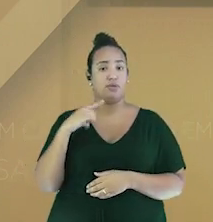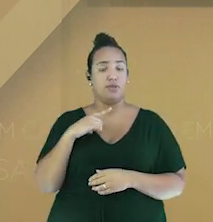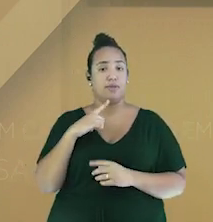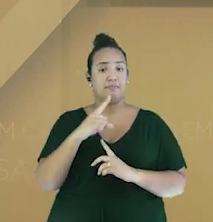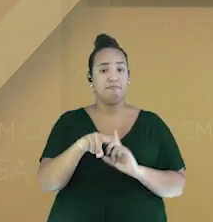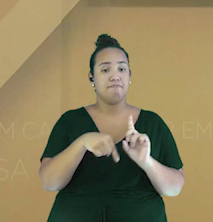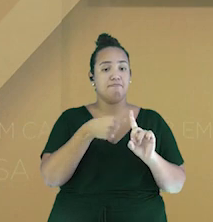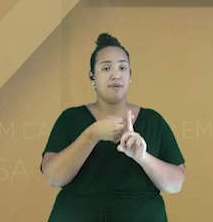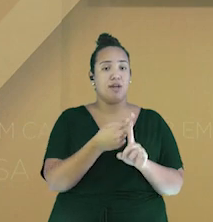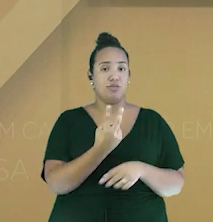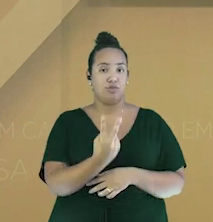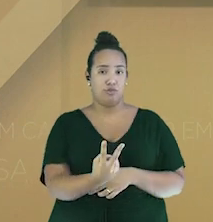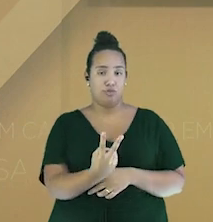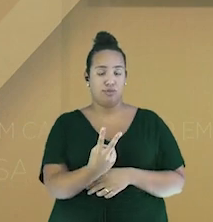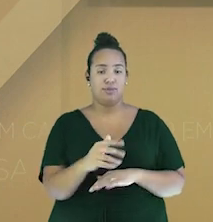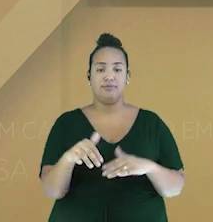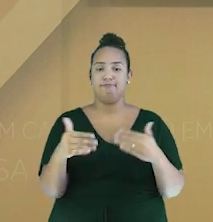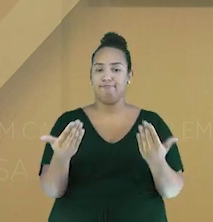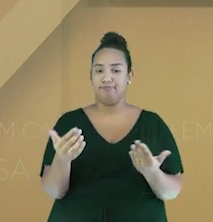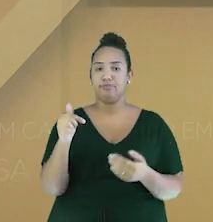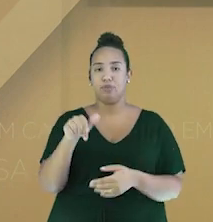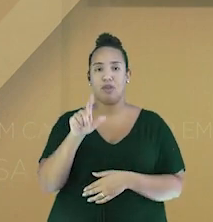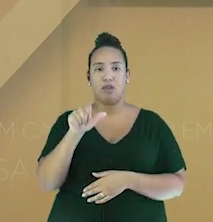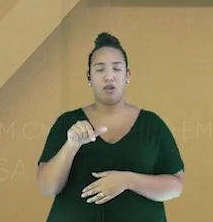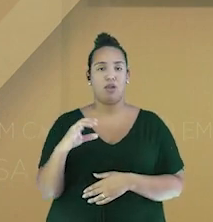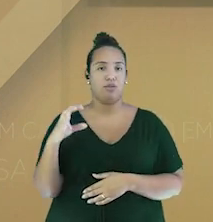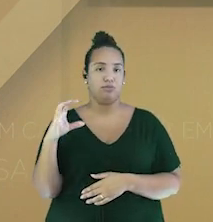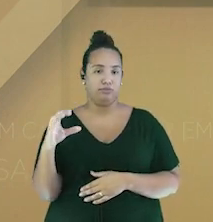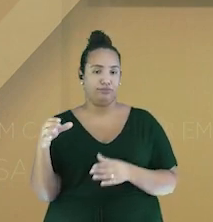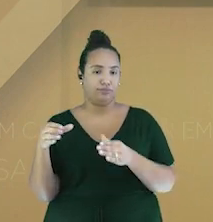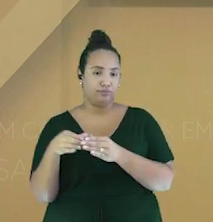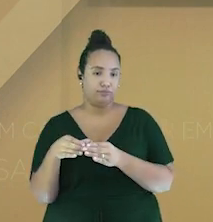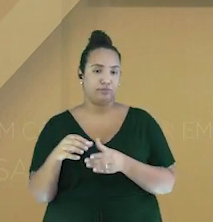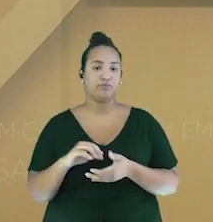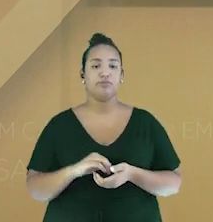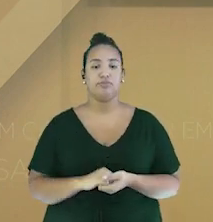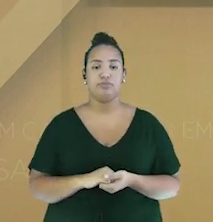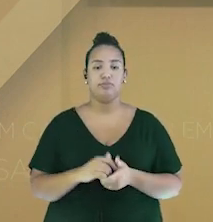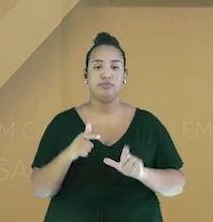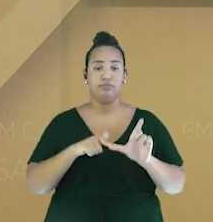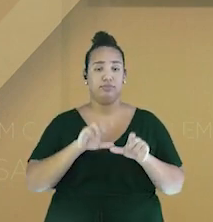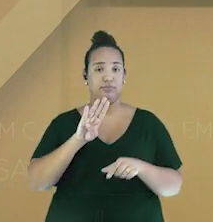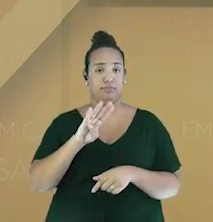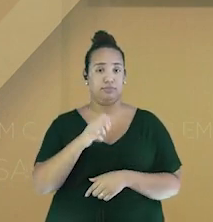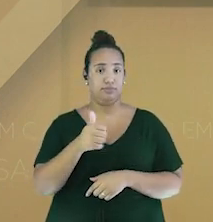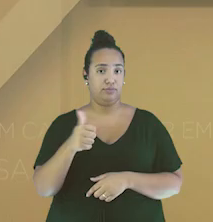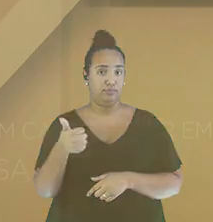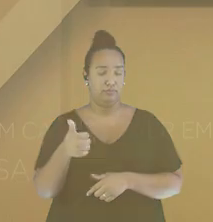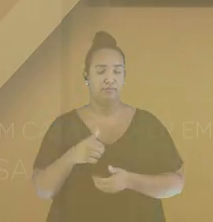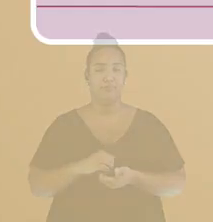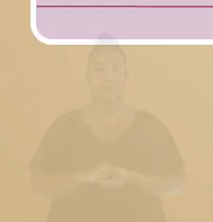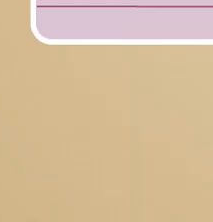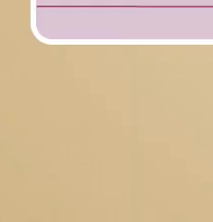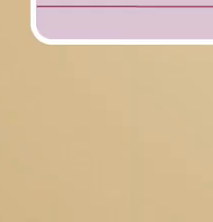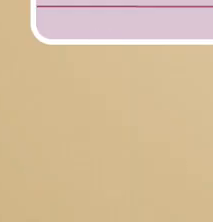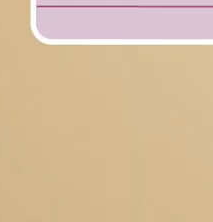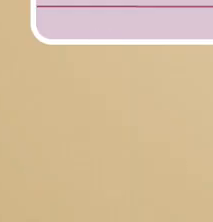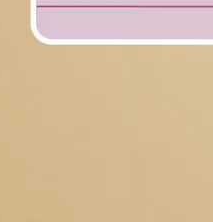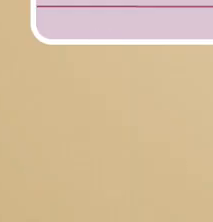divisores distintos. Logo, ele é um número composto. Letra B, 11.